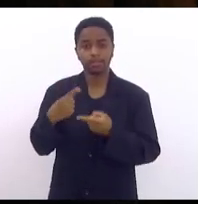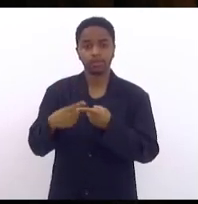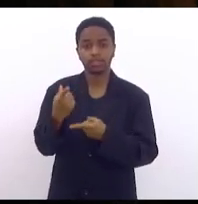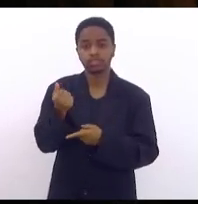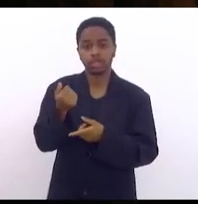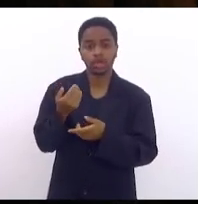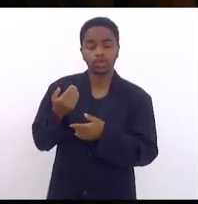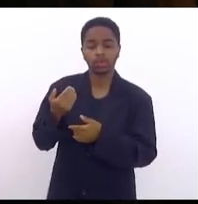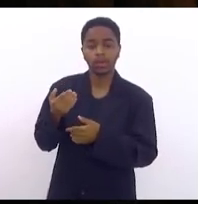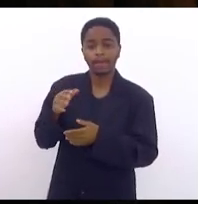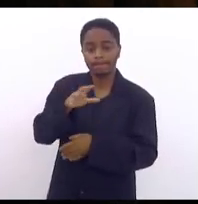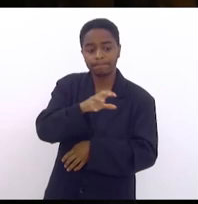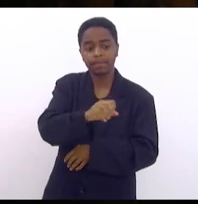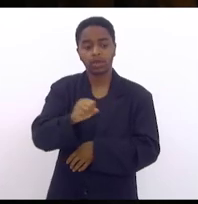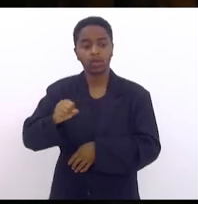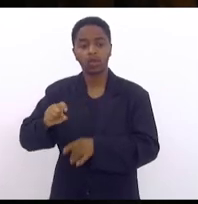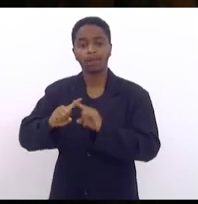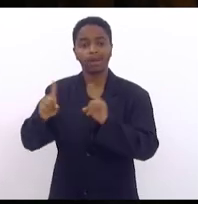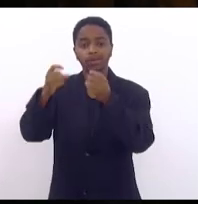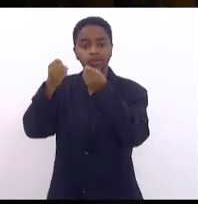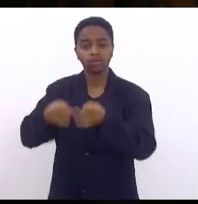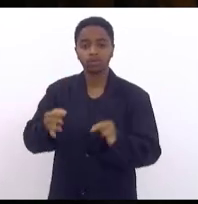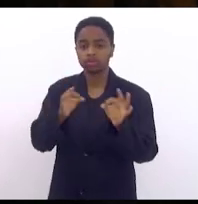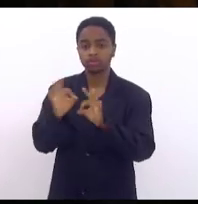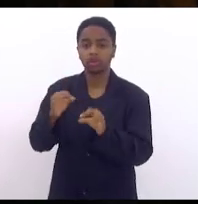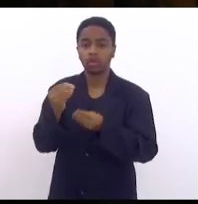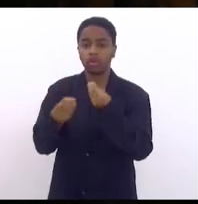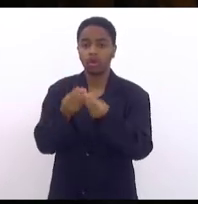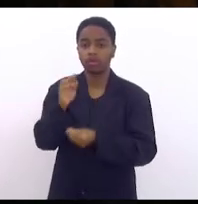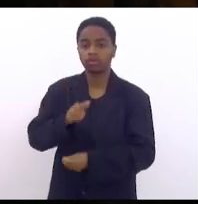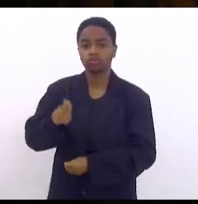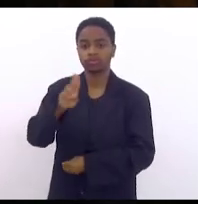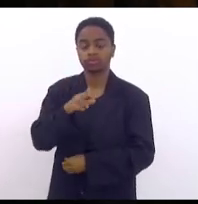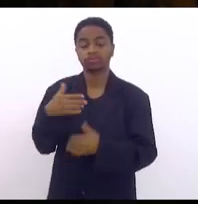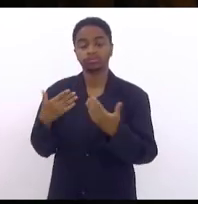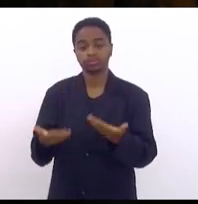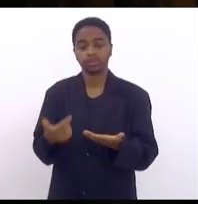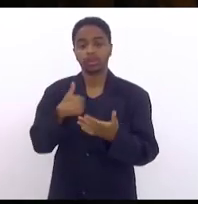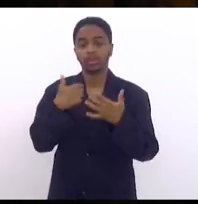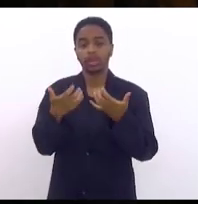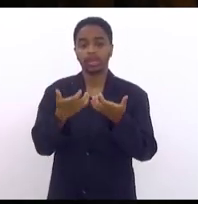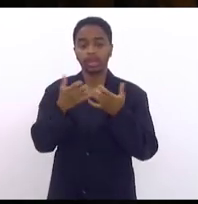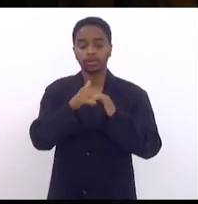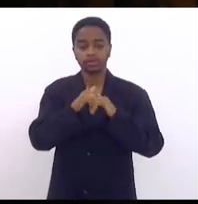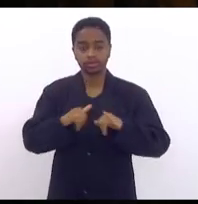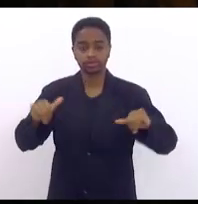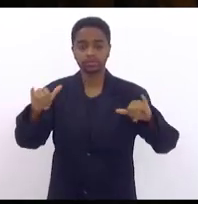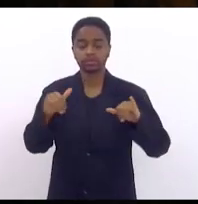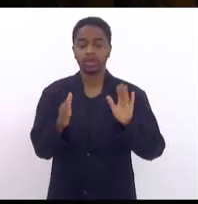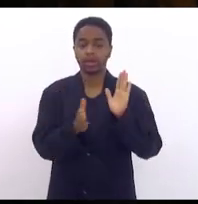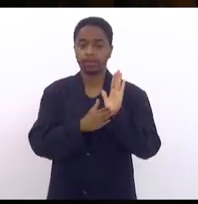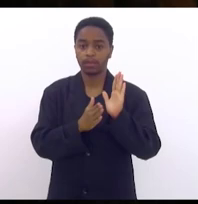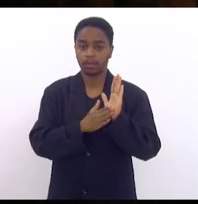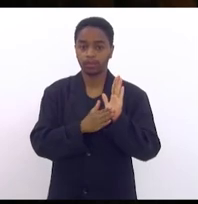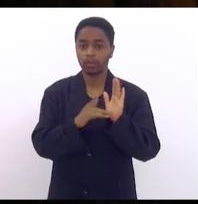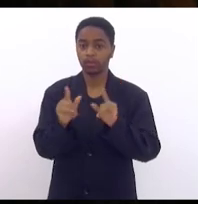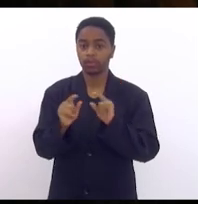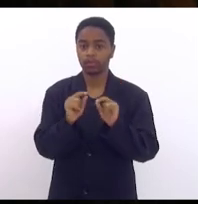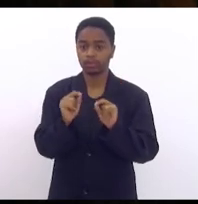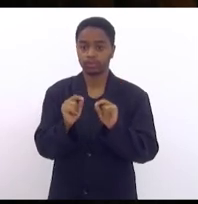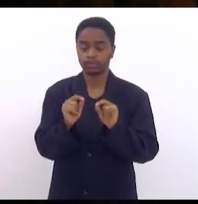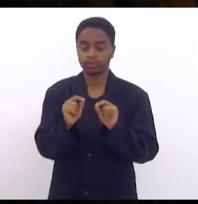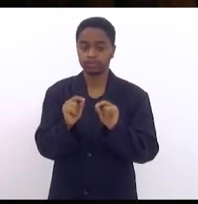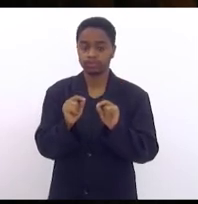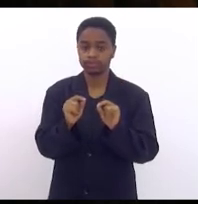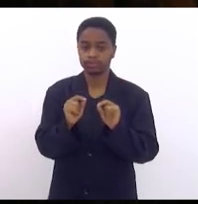casa e até hoje não justificou em que investiu. Então, quero de forma objetiva dizer que a proposição